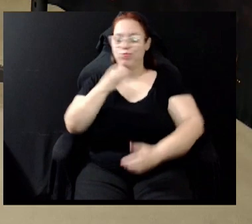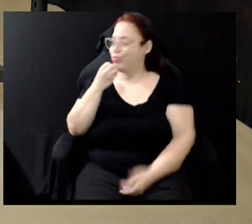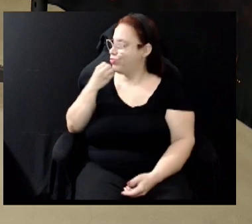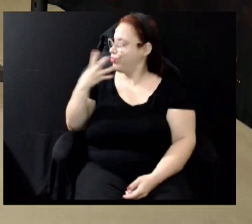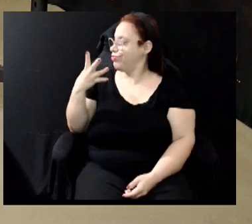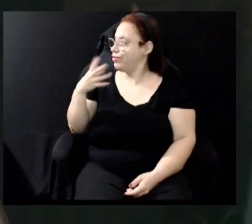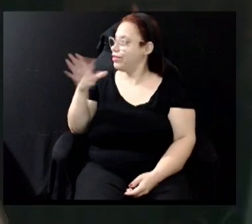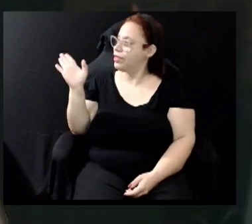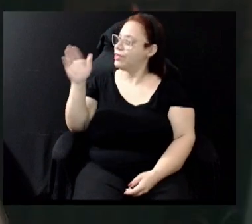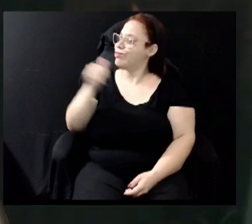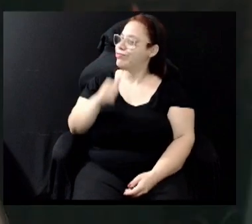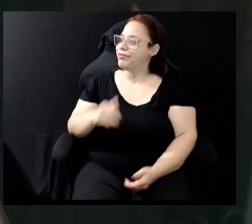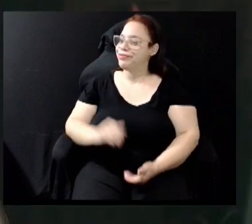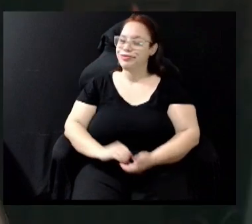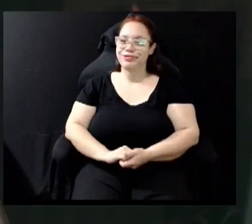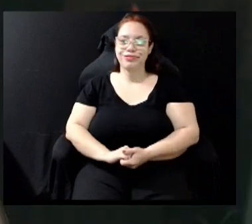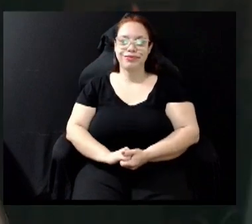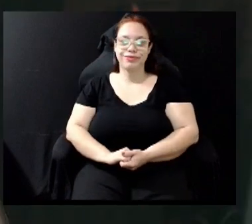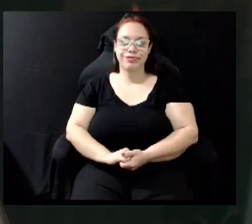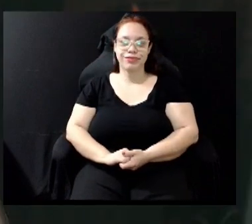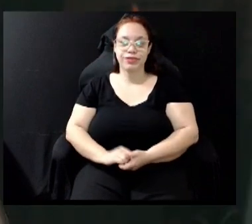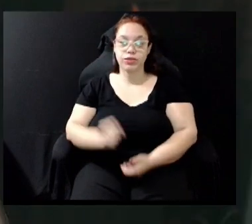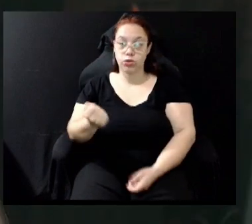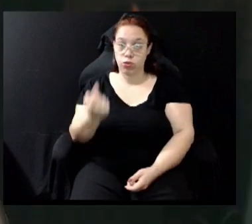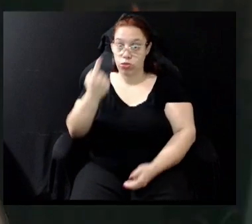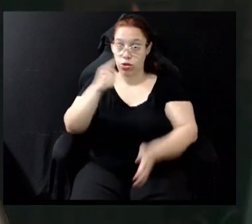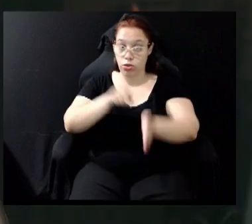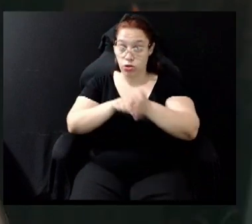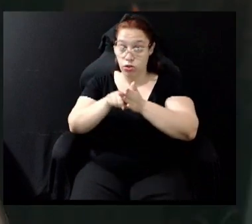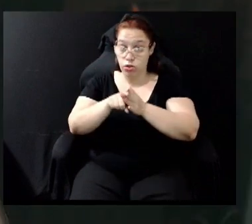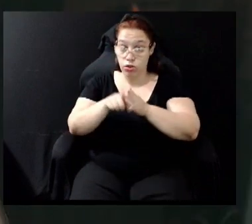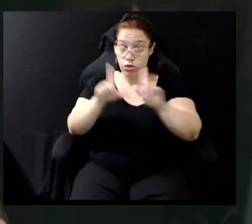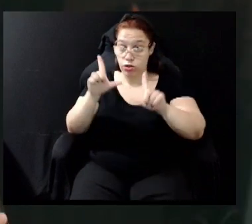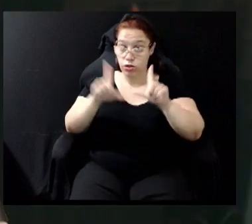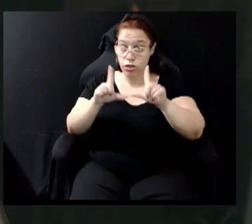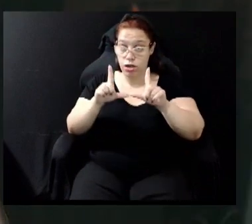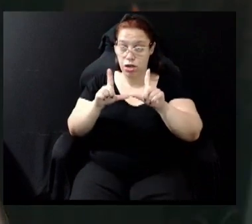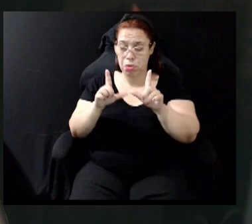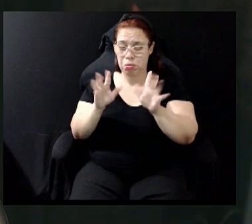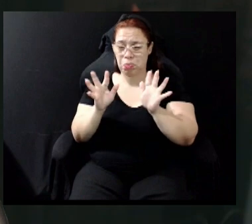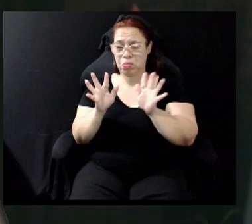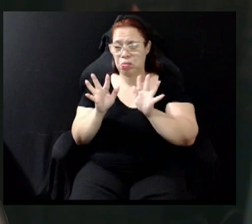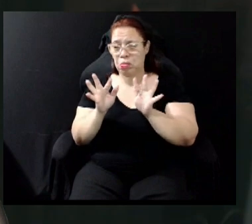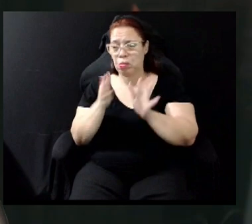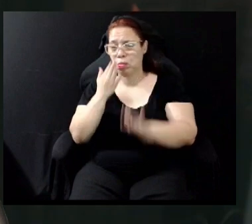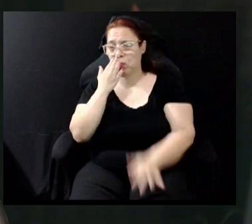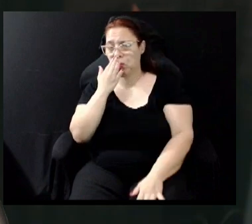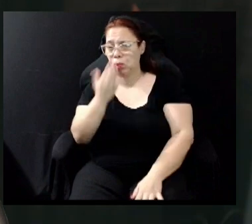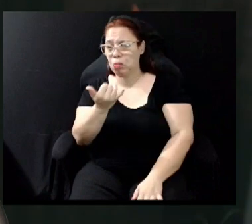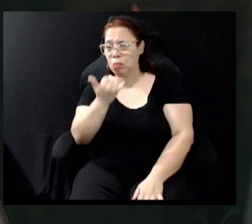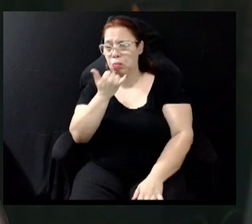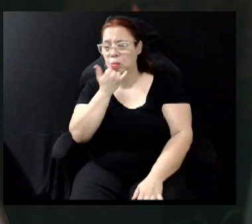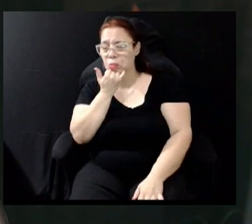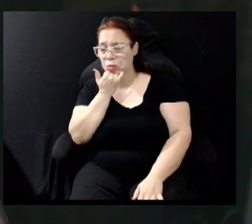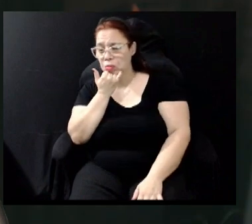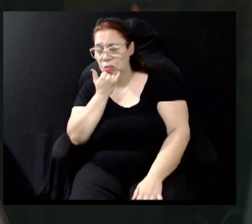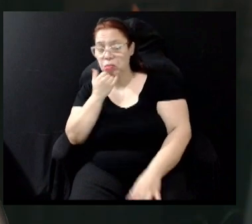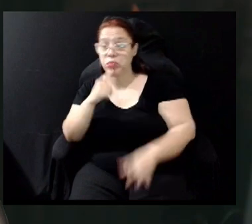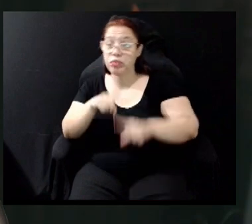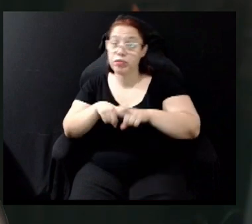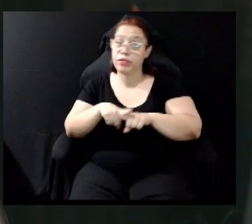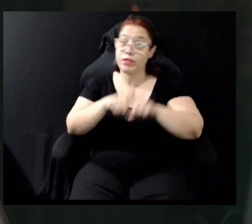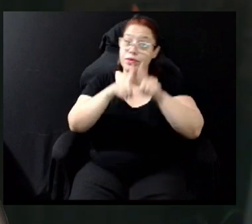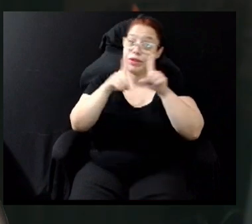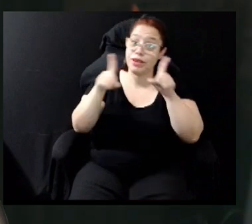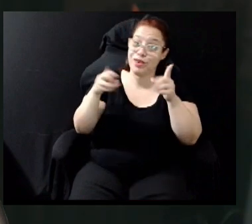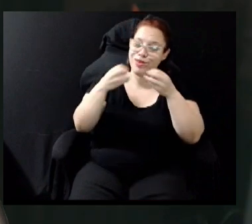lá. Vamos lá, mais uma pergunta na tela, é a última, gente, já vou pedindo desculpa, tá bom? Mas, olha, é bom que você